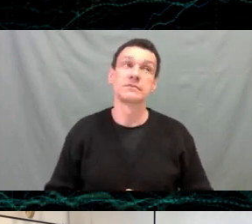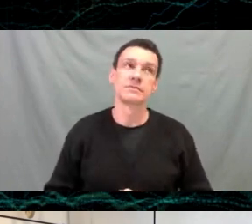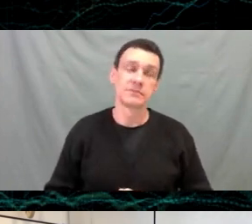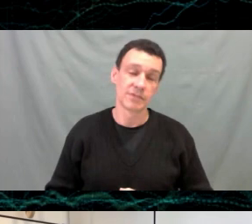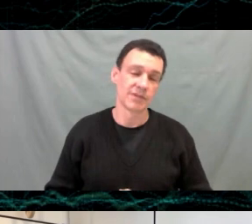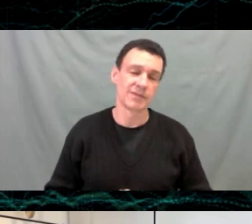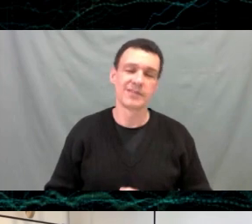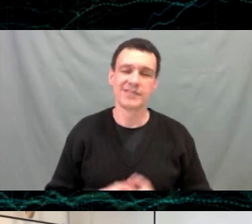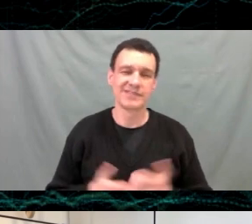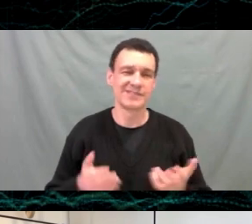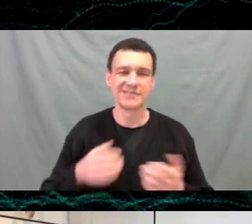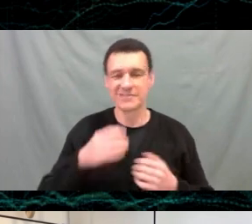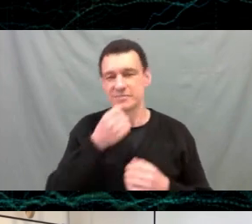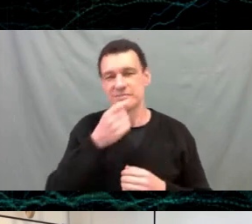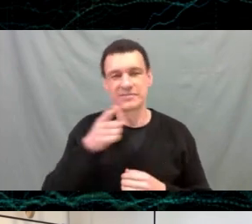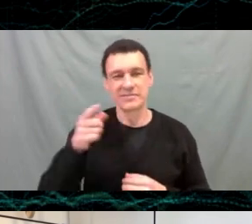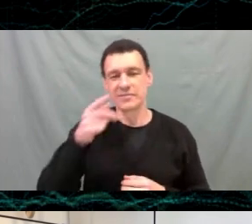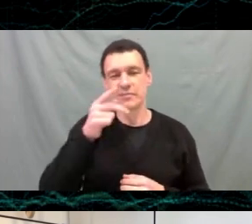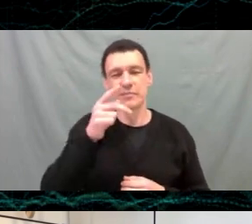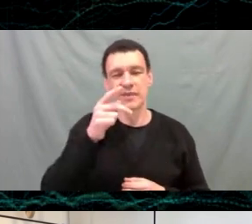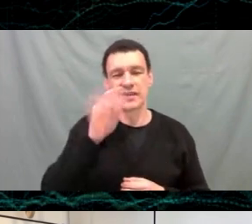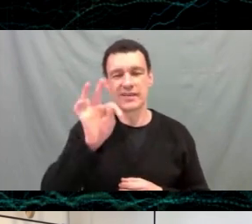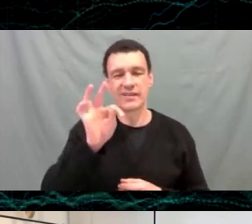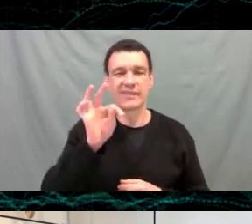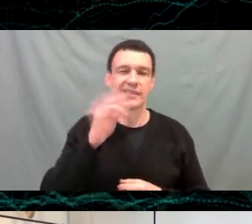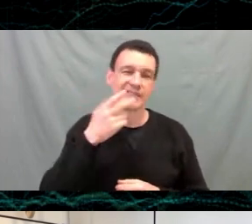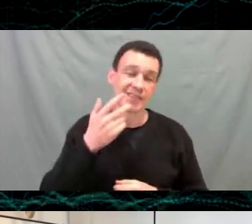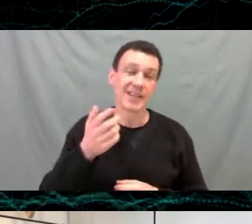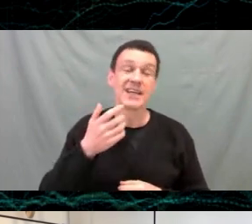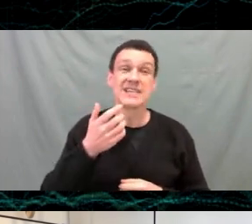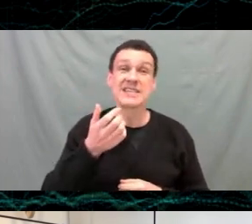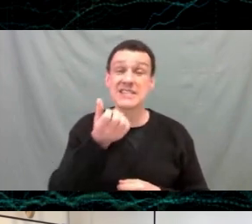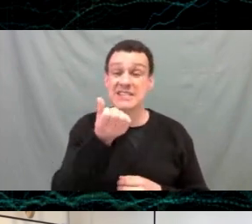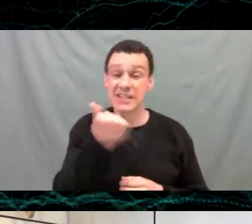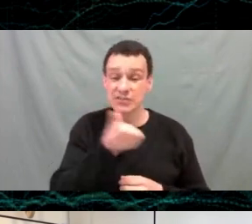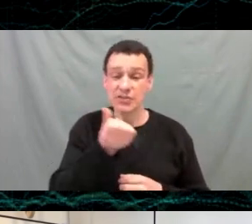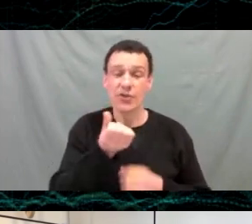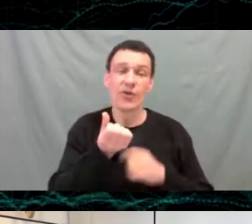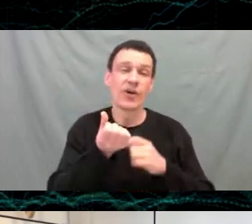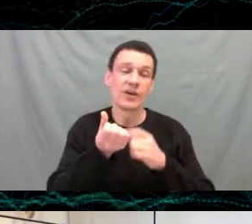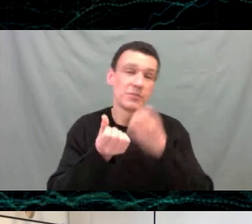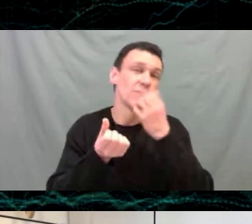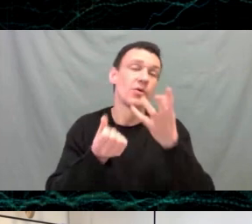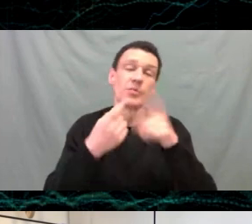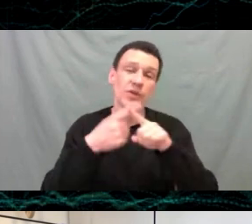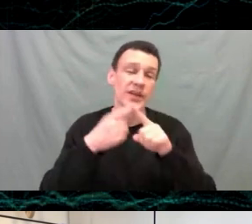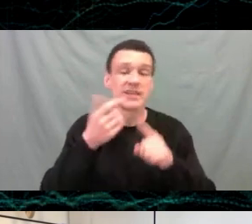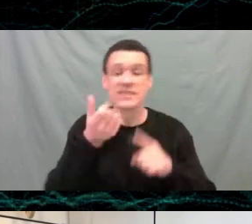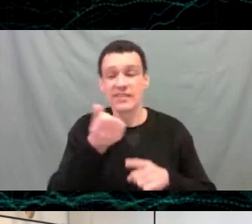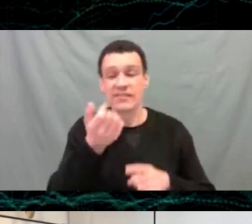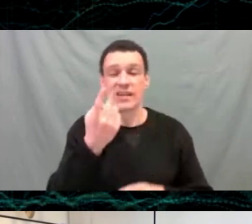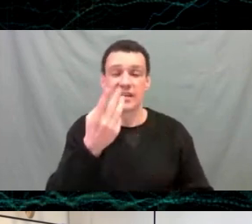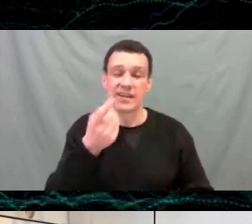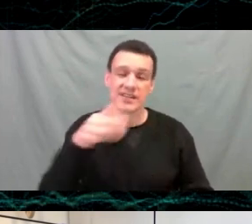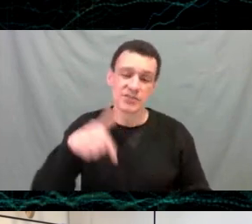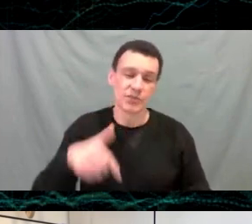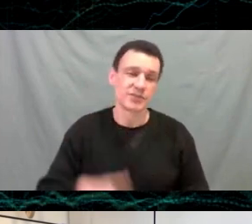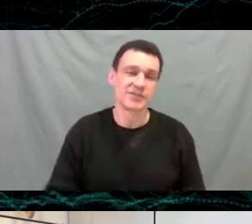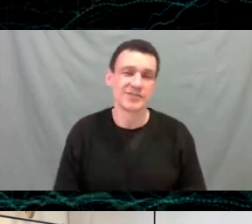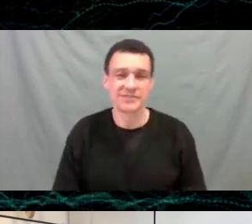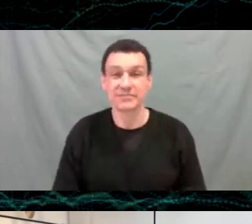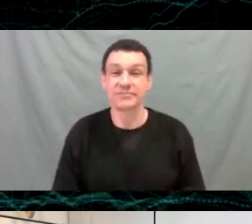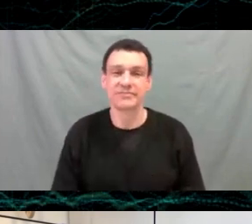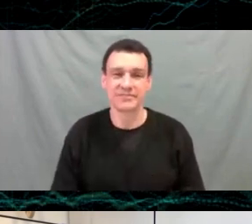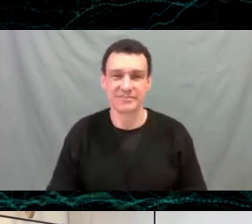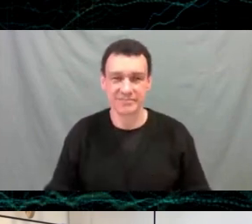Cê é louco. Vou dar um refresh aqui. Ó, legal, já foi. Então, a gente tem aqui o mostrando